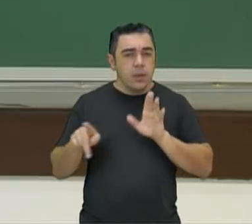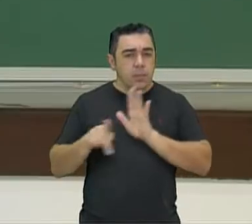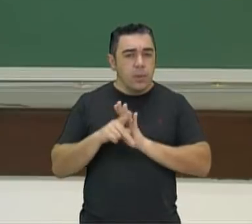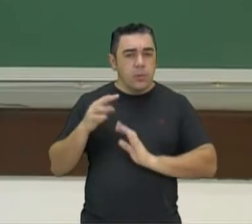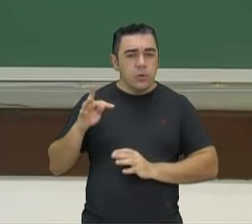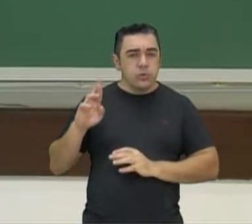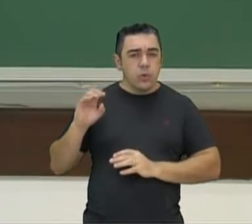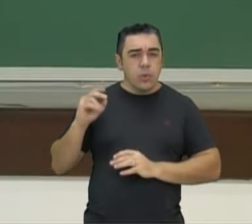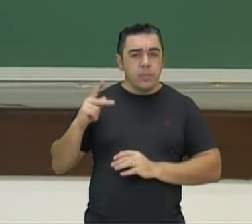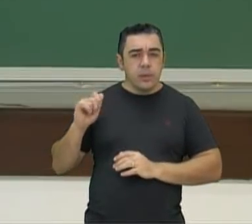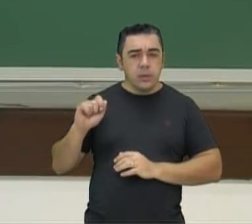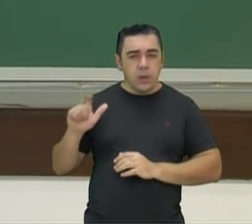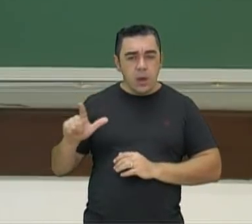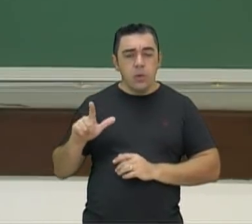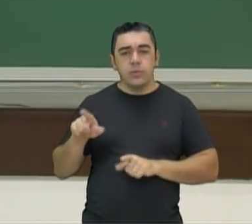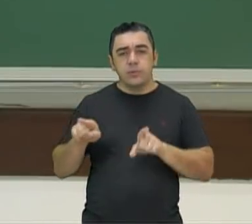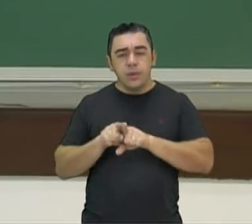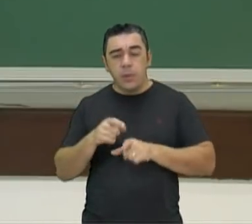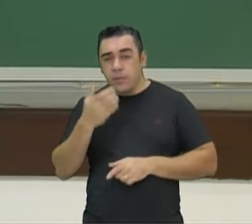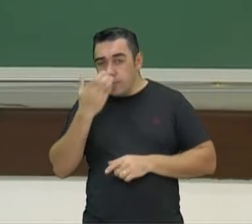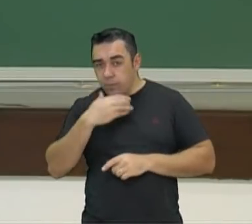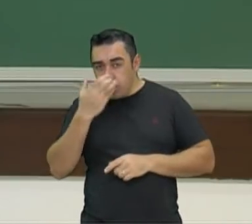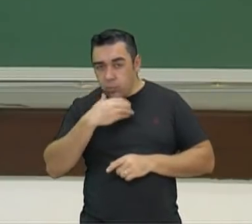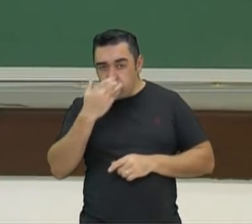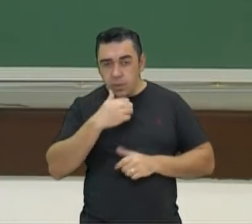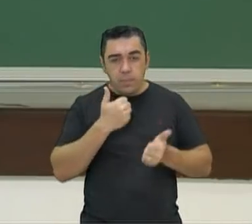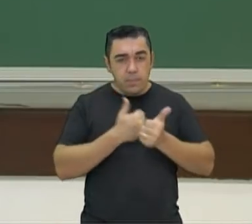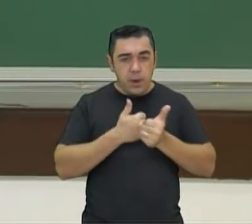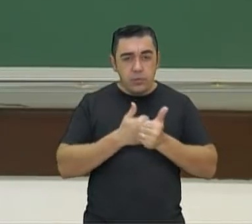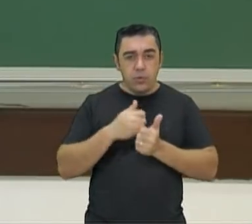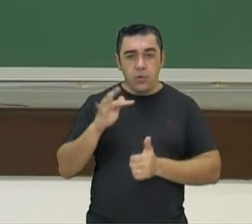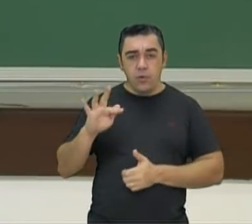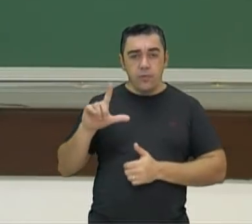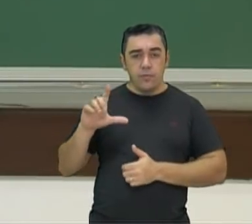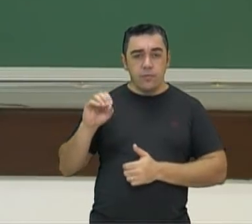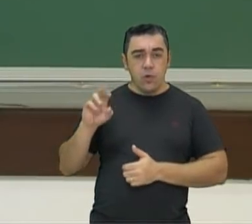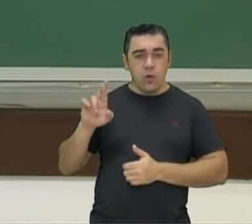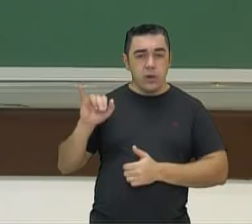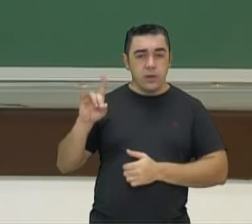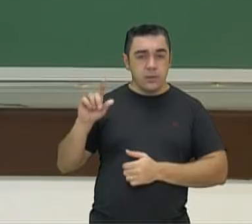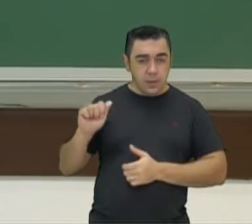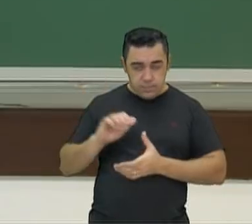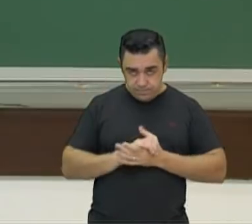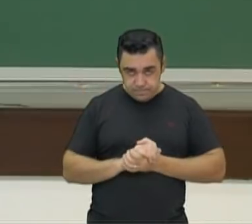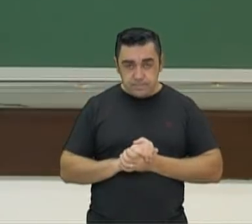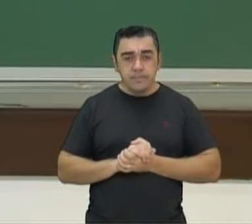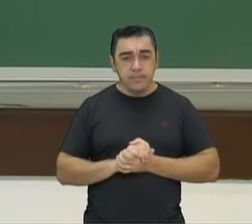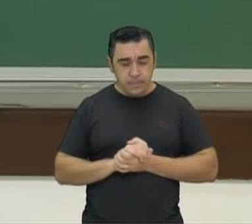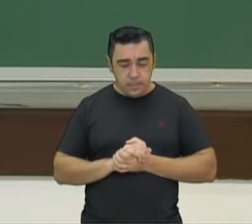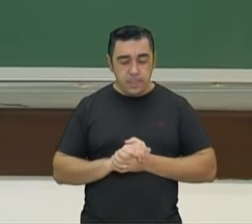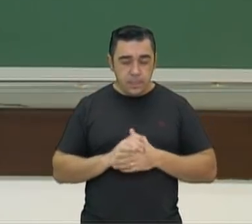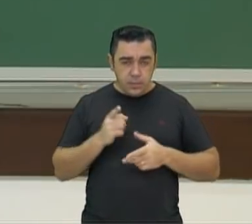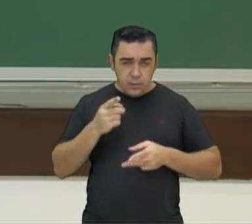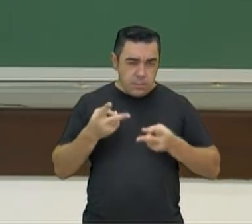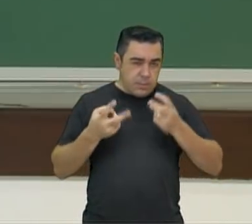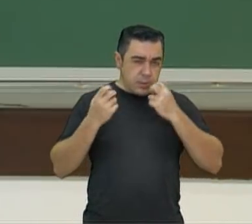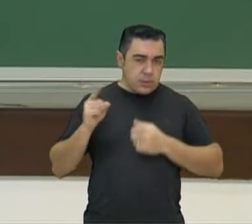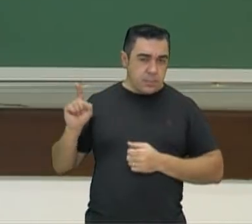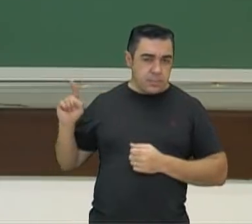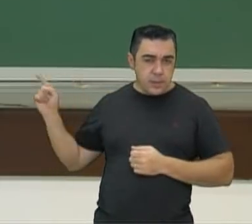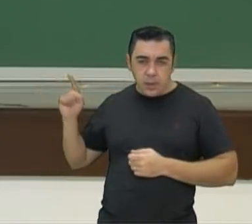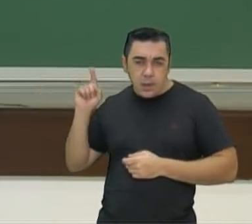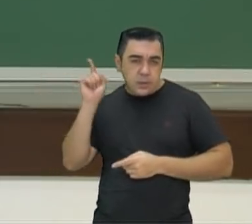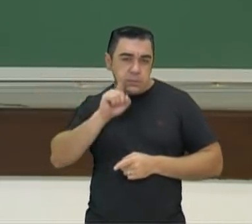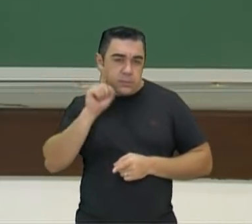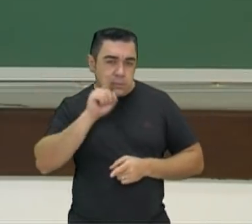a fruticultura aqui na região da Flórida, beleza? Então você repara assim que os Estados Unidos se